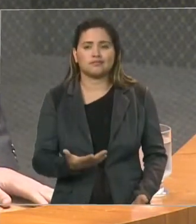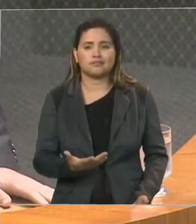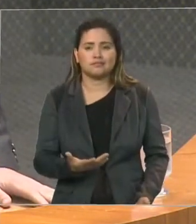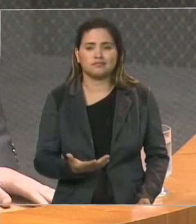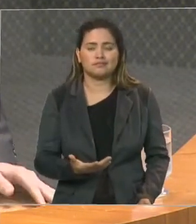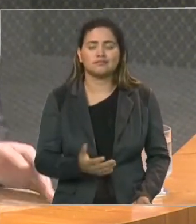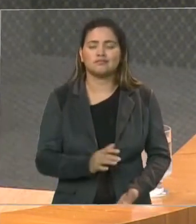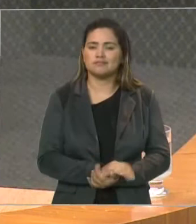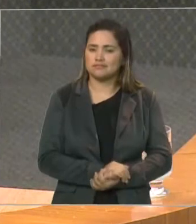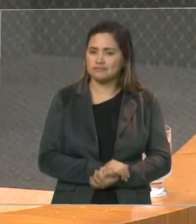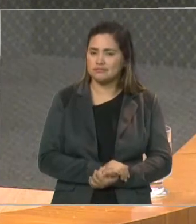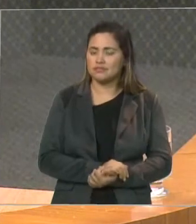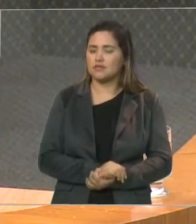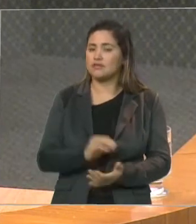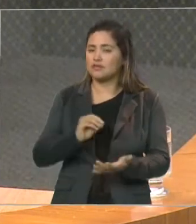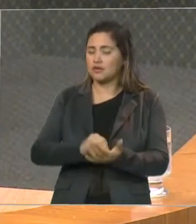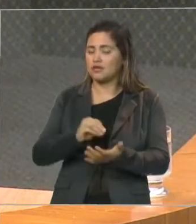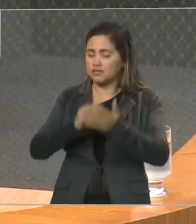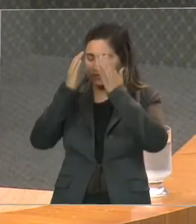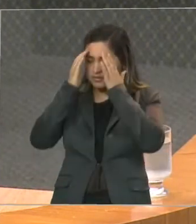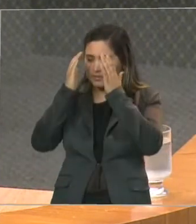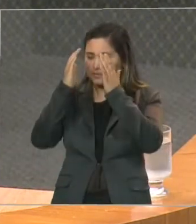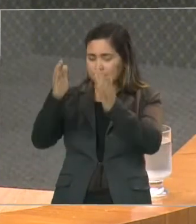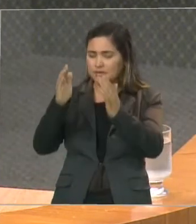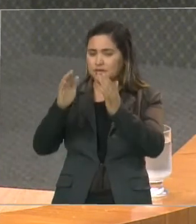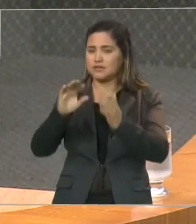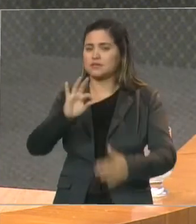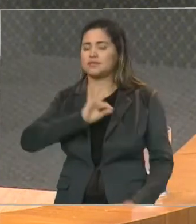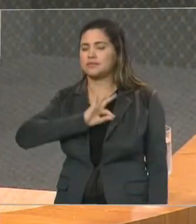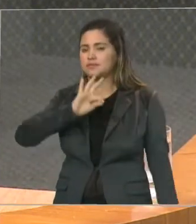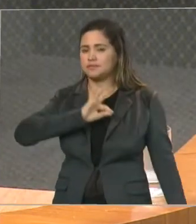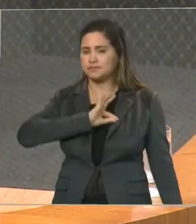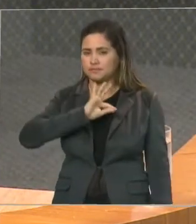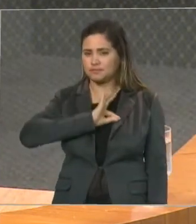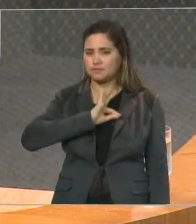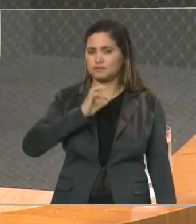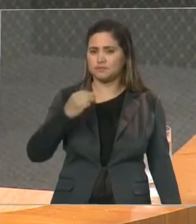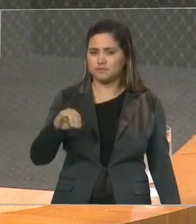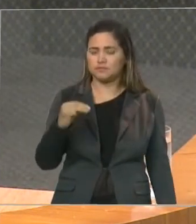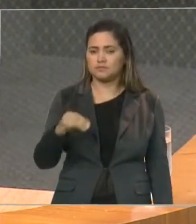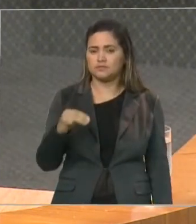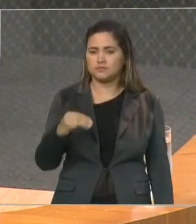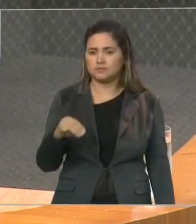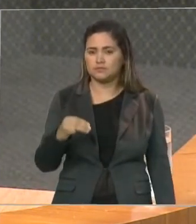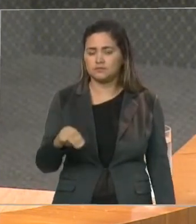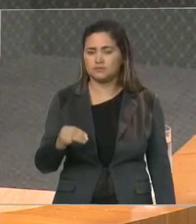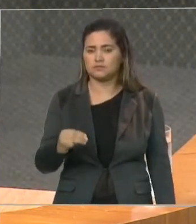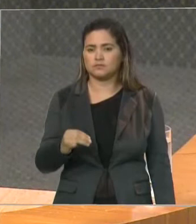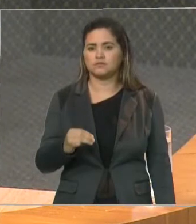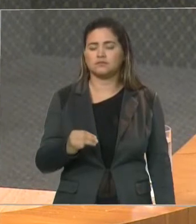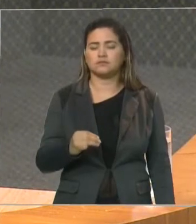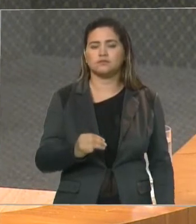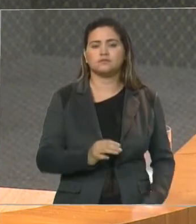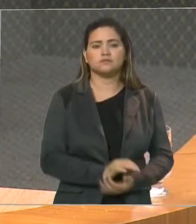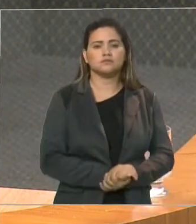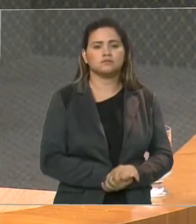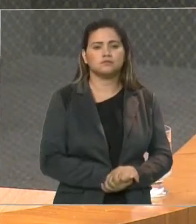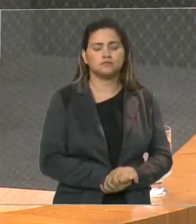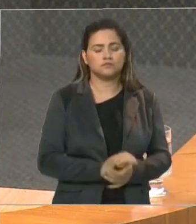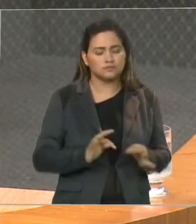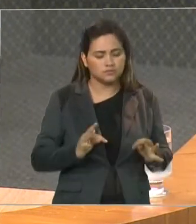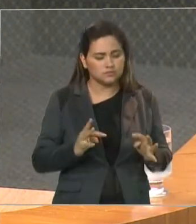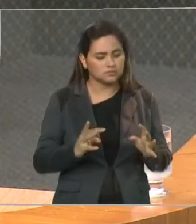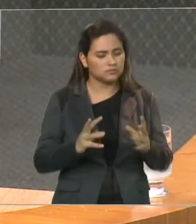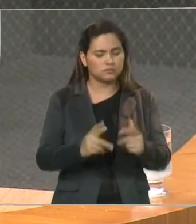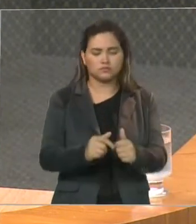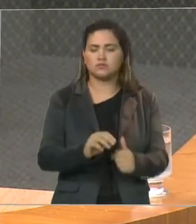Maranhão, por esse ato de desrespeito do governador em relação não só aos oficiais, mas a toda a tropa,